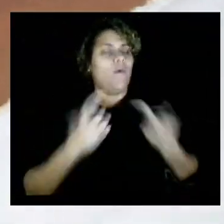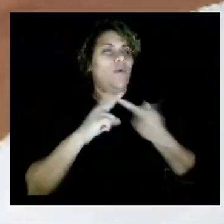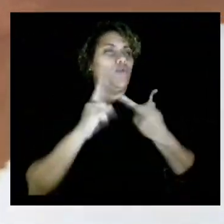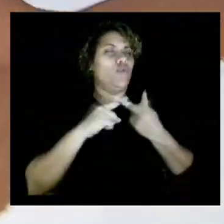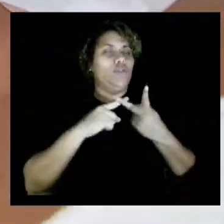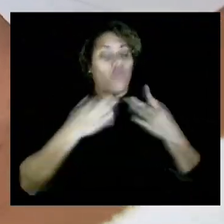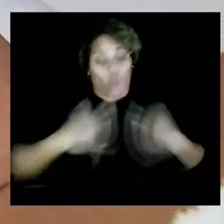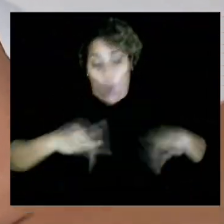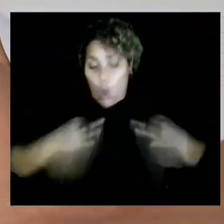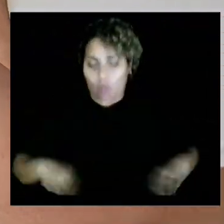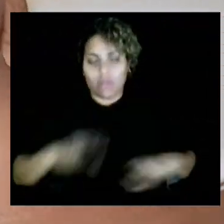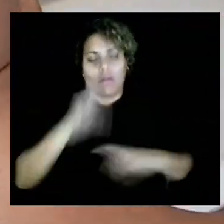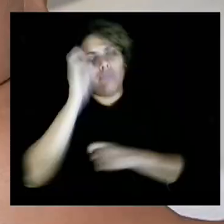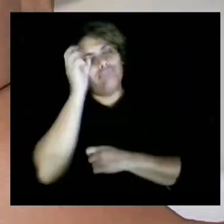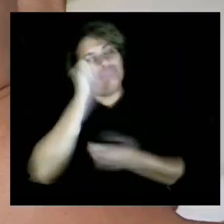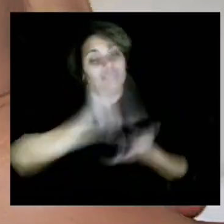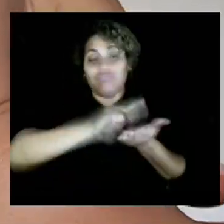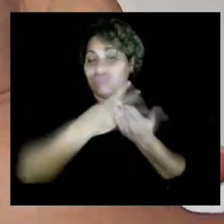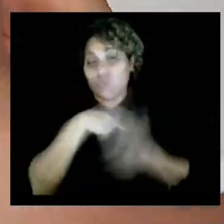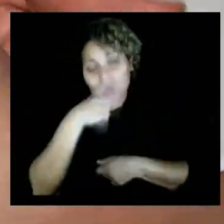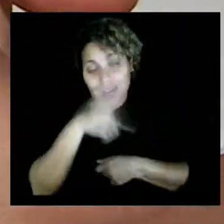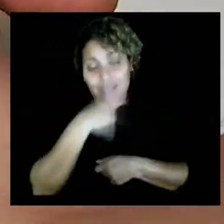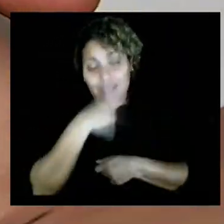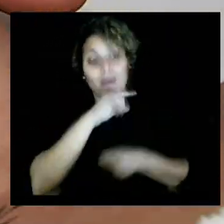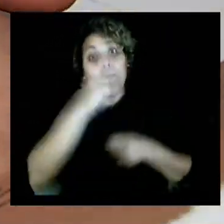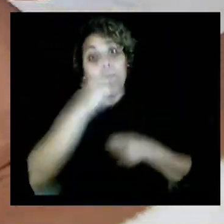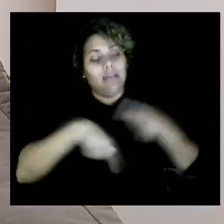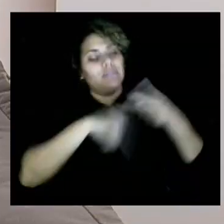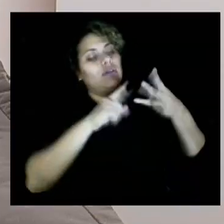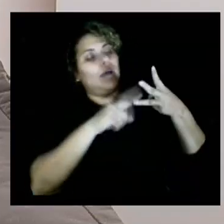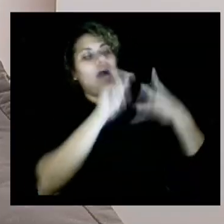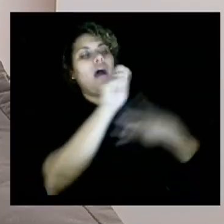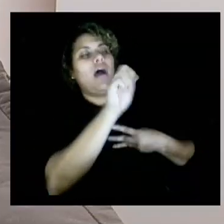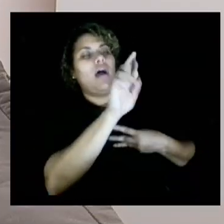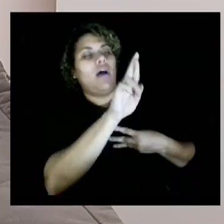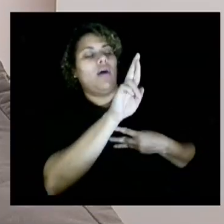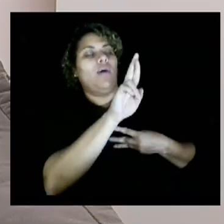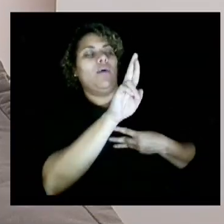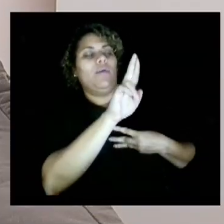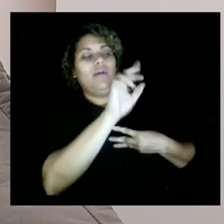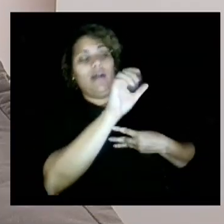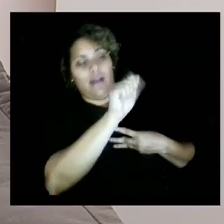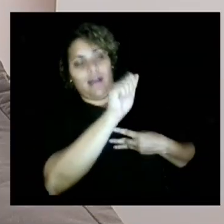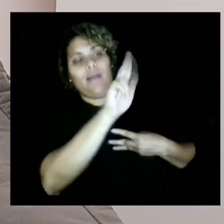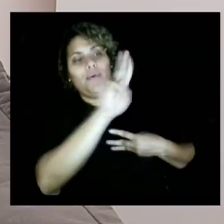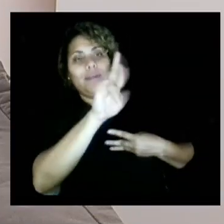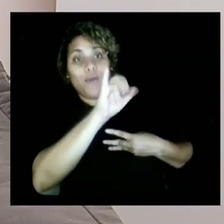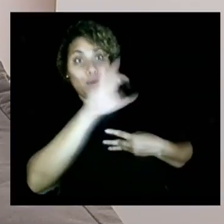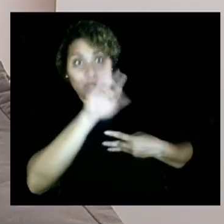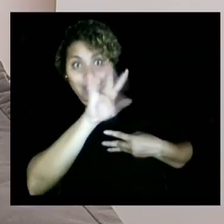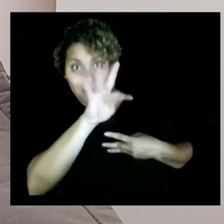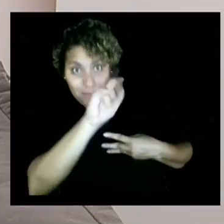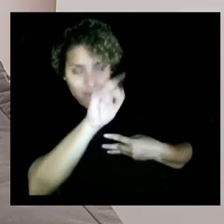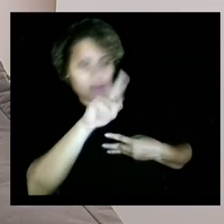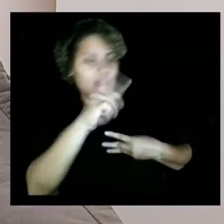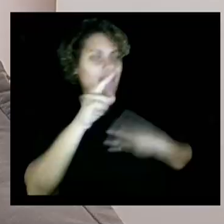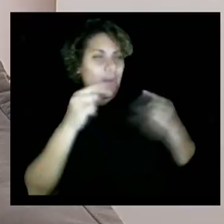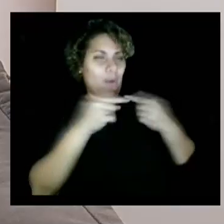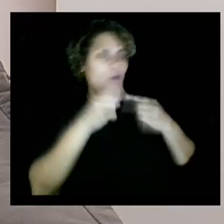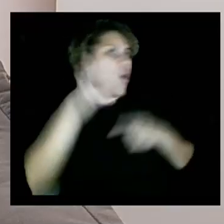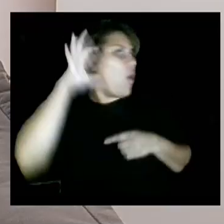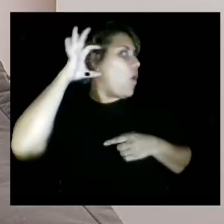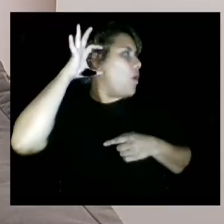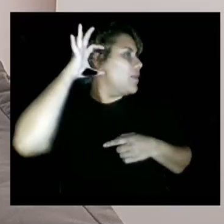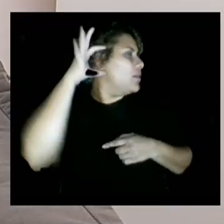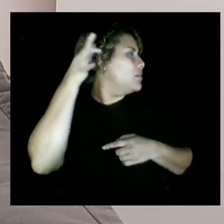todo o ponto do nosso corpo. E através de estímulos, a gente trabalha questões de insônia, ansiedade, questões emocionais. E